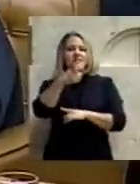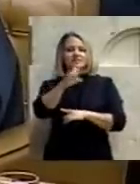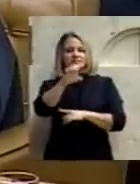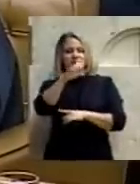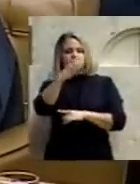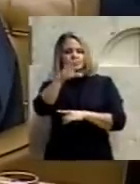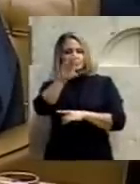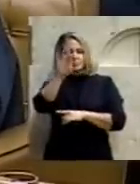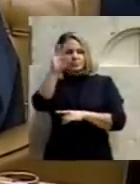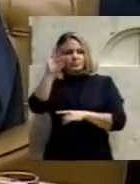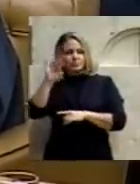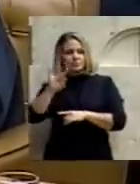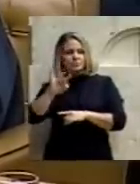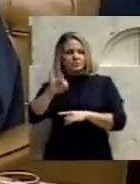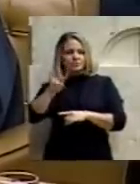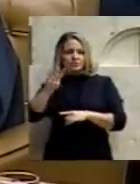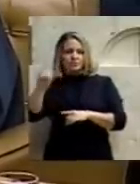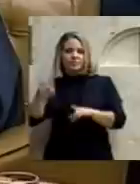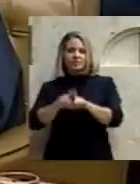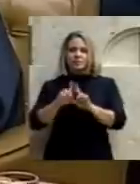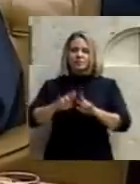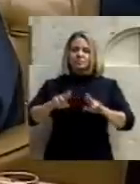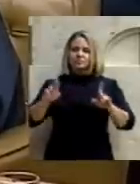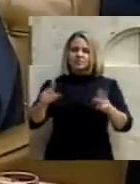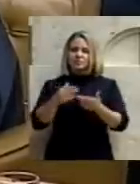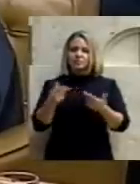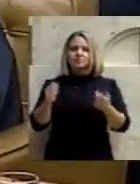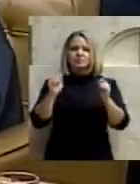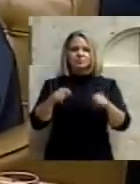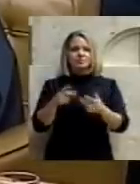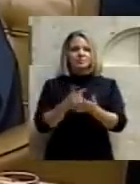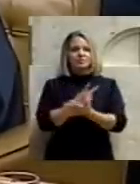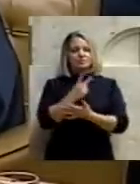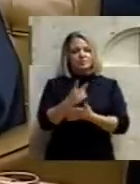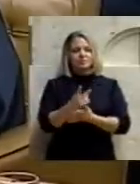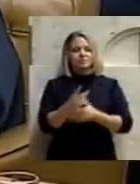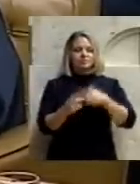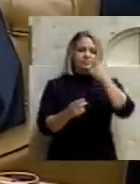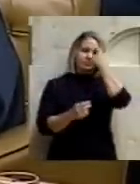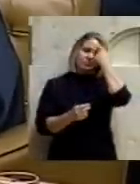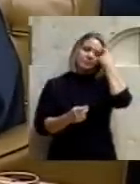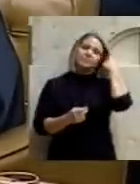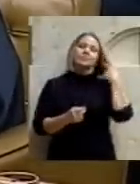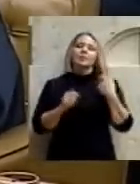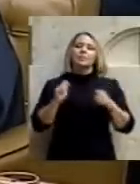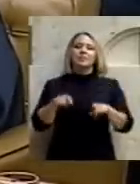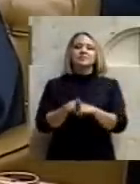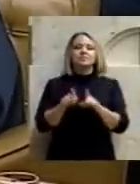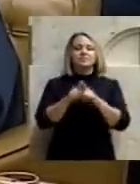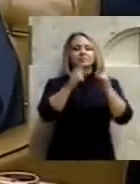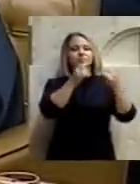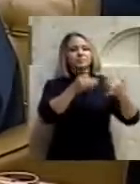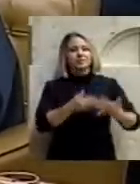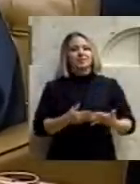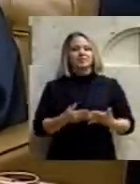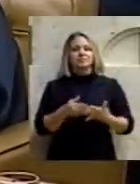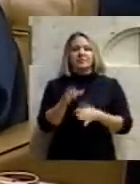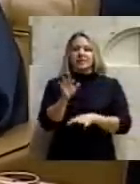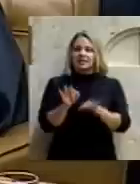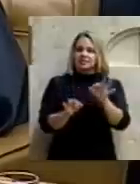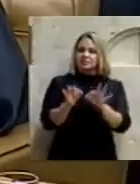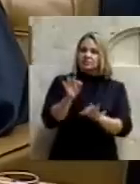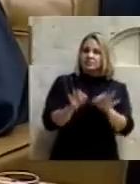cabe ou para a desobstrução providencial das vias democráticas. Pode-se mesmo dizer que a